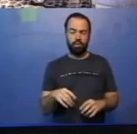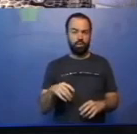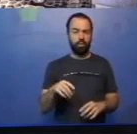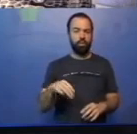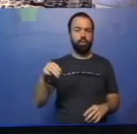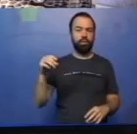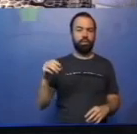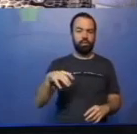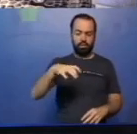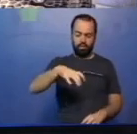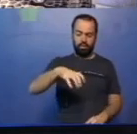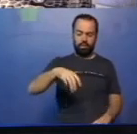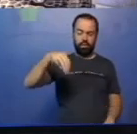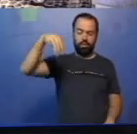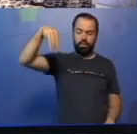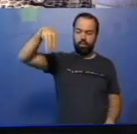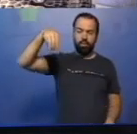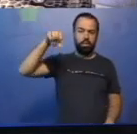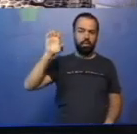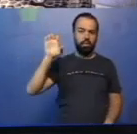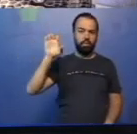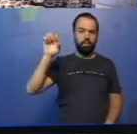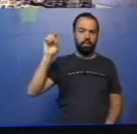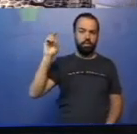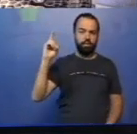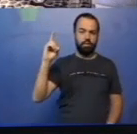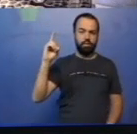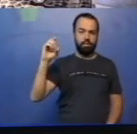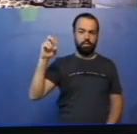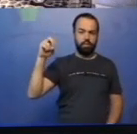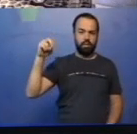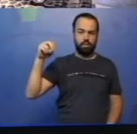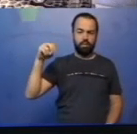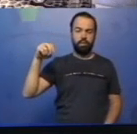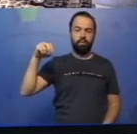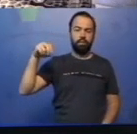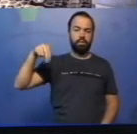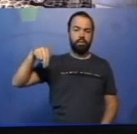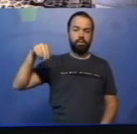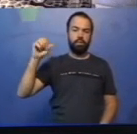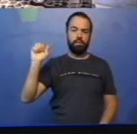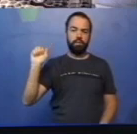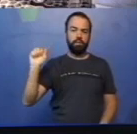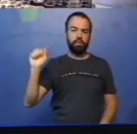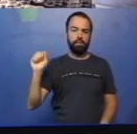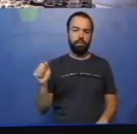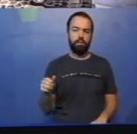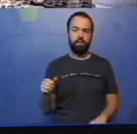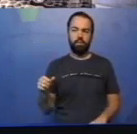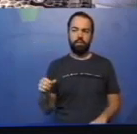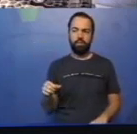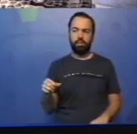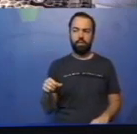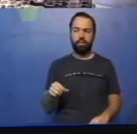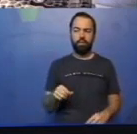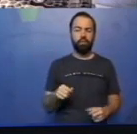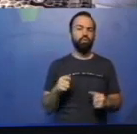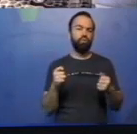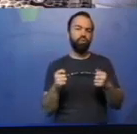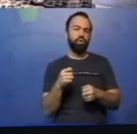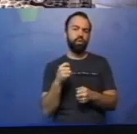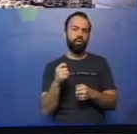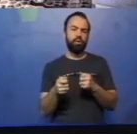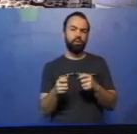Medina, foi uma área construída por grupos religiosos, as ruas são estreitas, há a presença de intenso